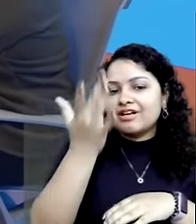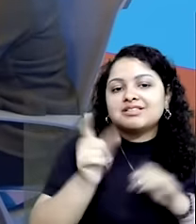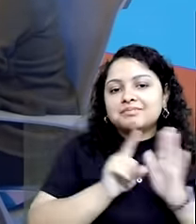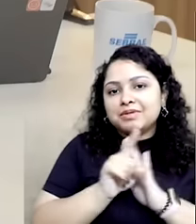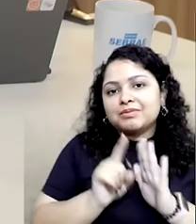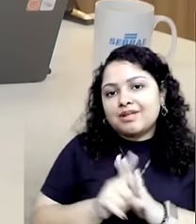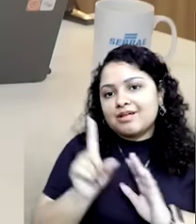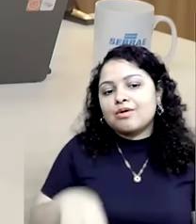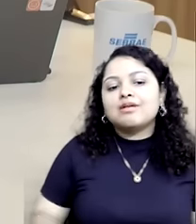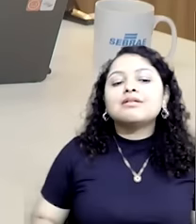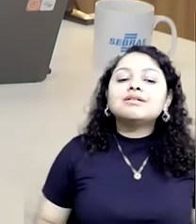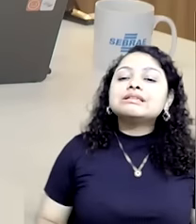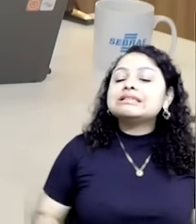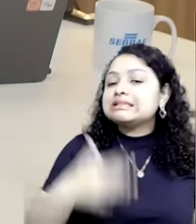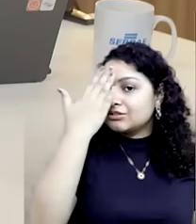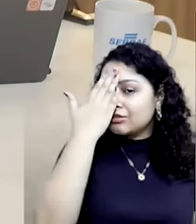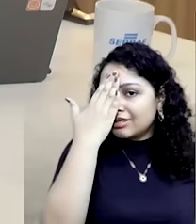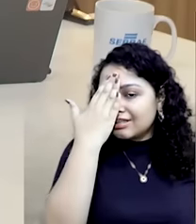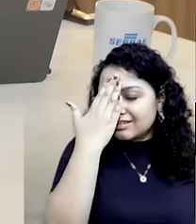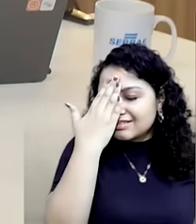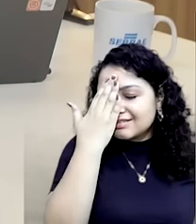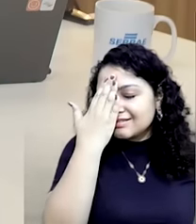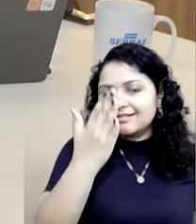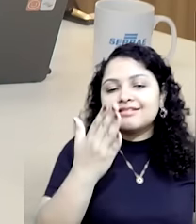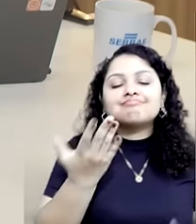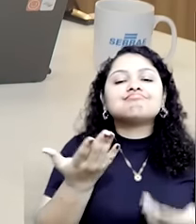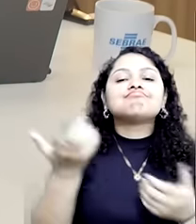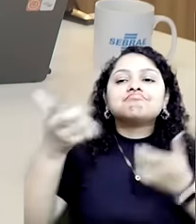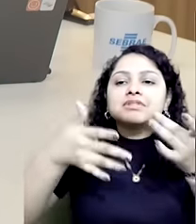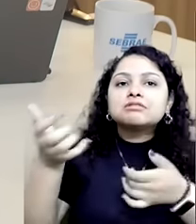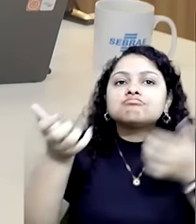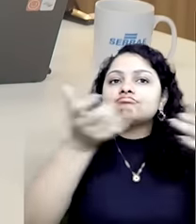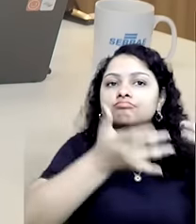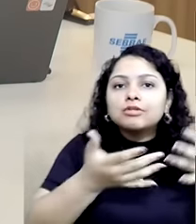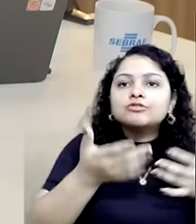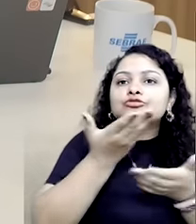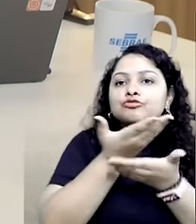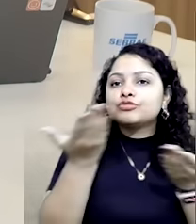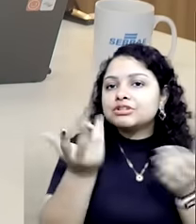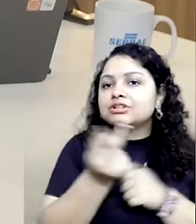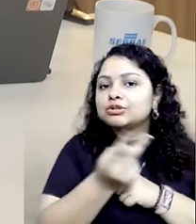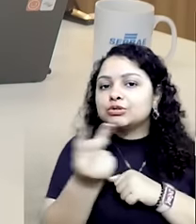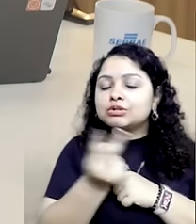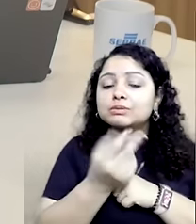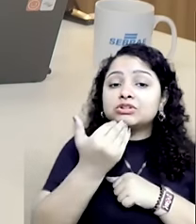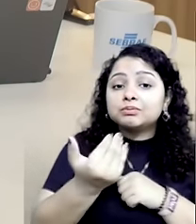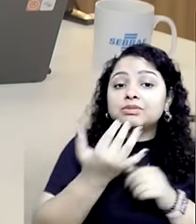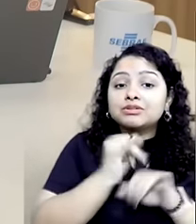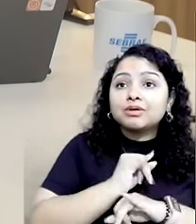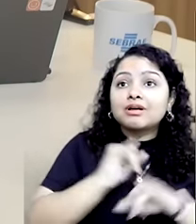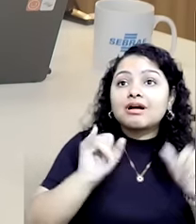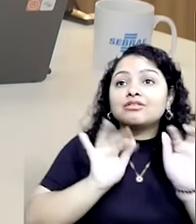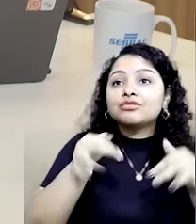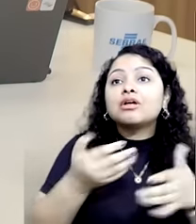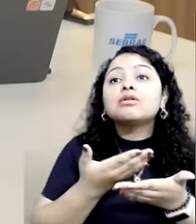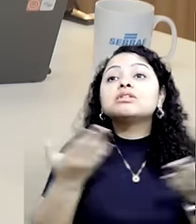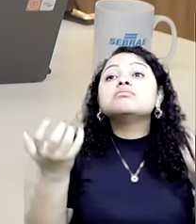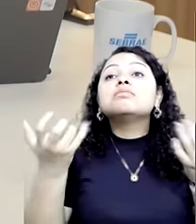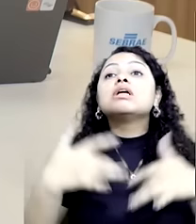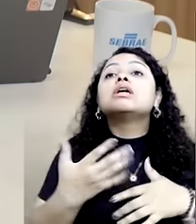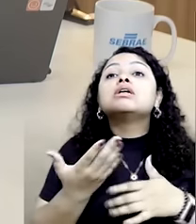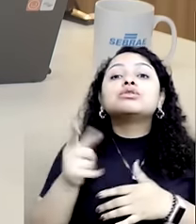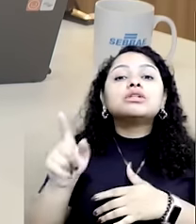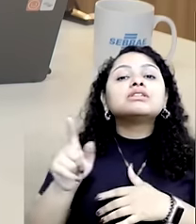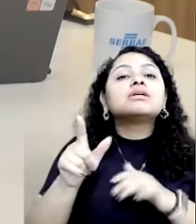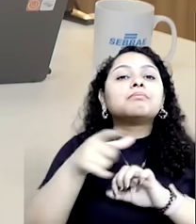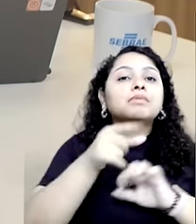conhecimento de vocês vou pedir para vocês darem um recado final aí falando onde os nossos empreendedores podem encontrar vocês Qual que é o caminho para eles estenderem